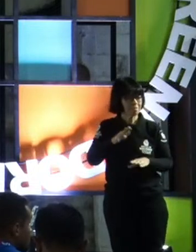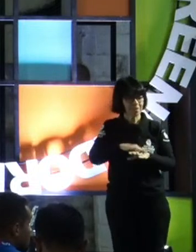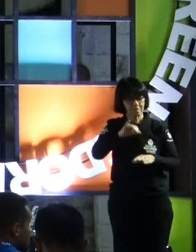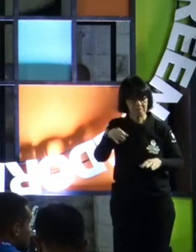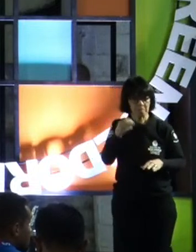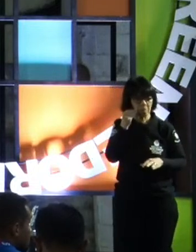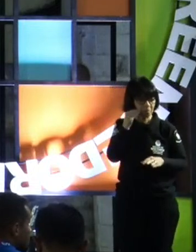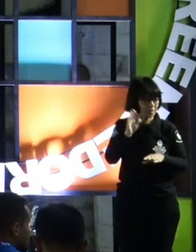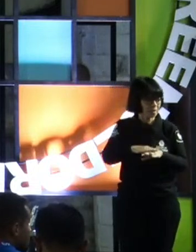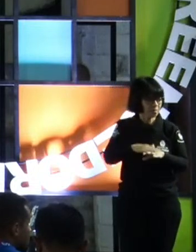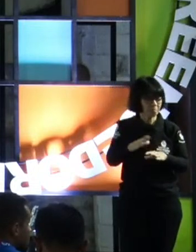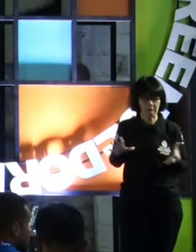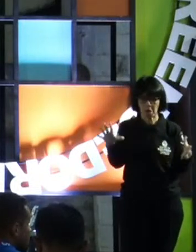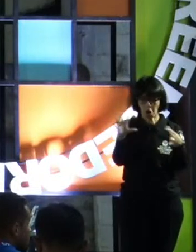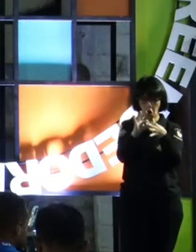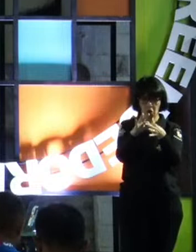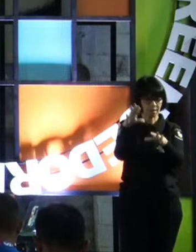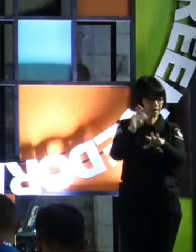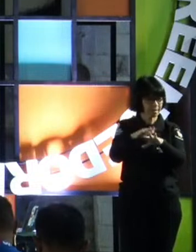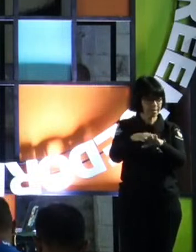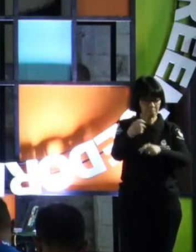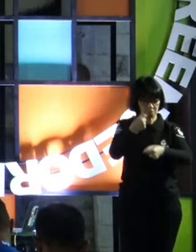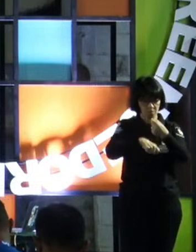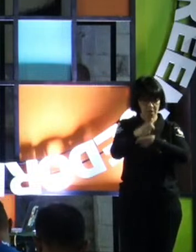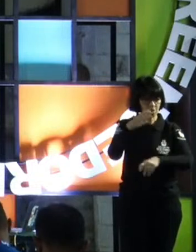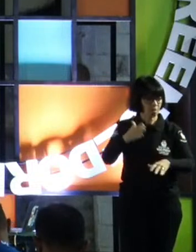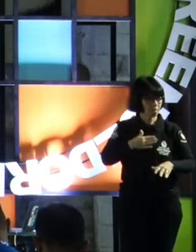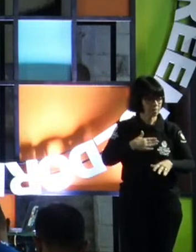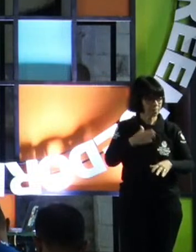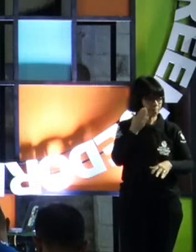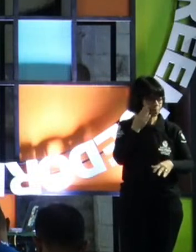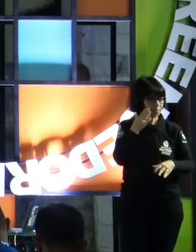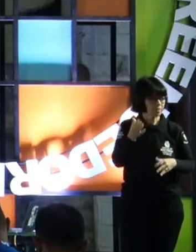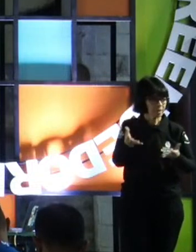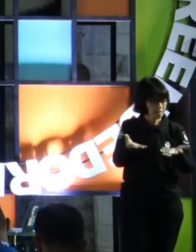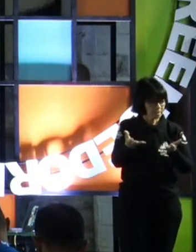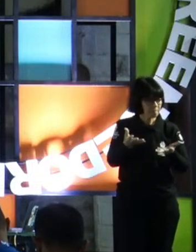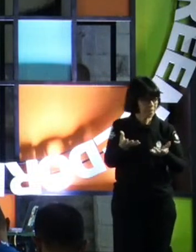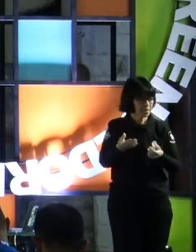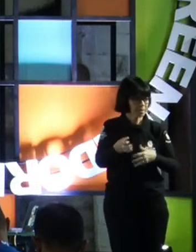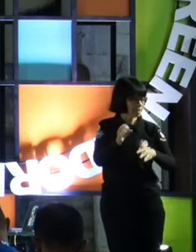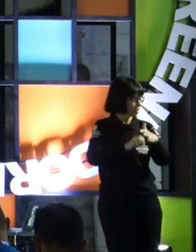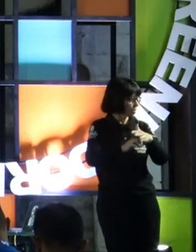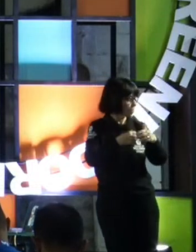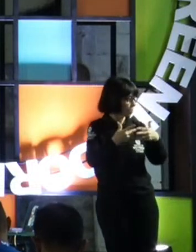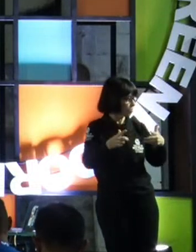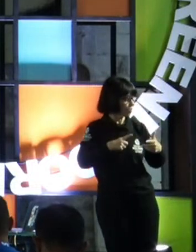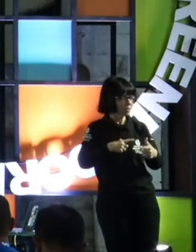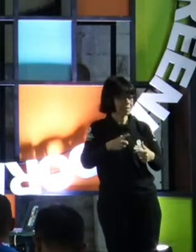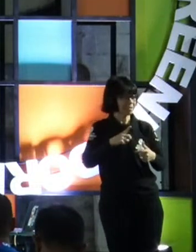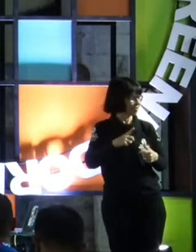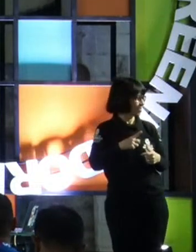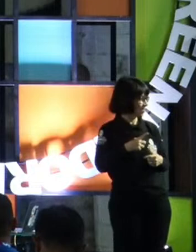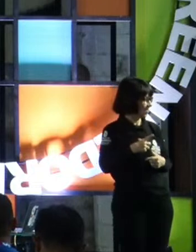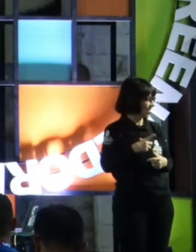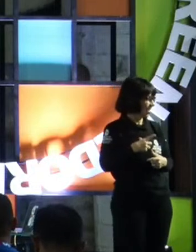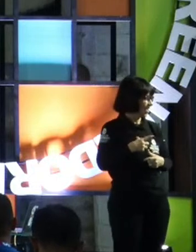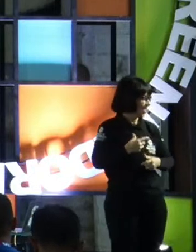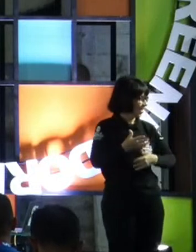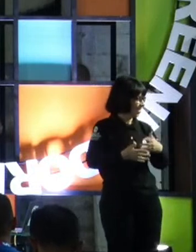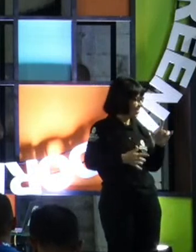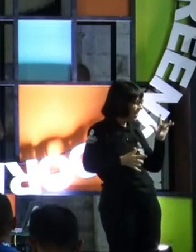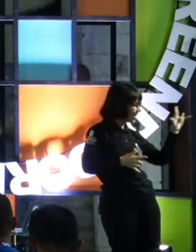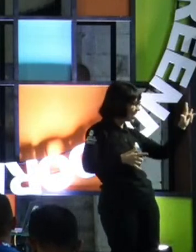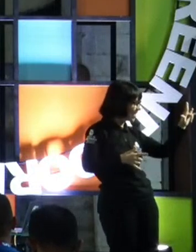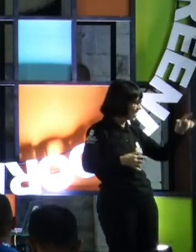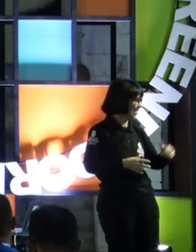proveitosa porque conecta muito com o meu negócio. Eu sempre quis empreender com alguma coisa que eu tivesse, alguma identificação, mais do que empreender,